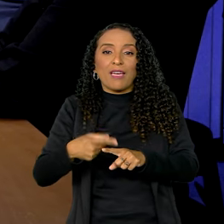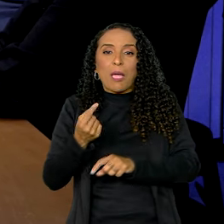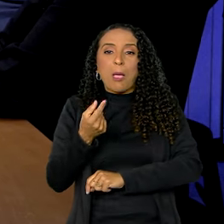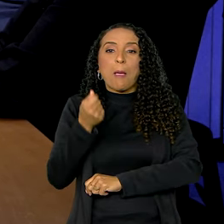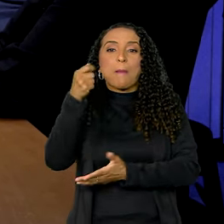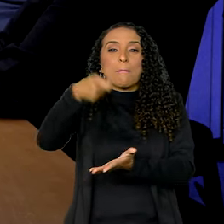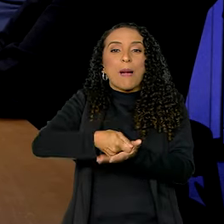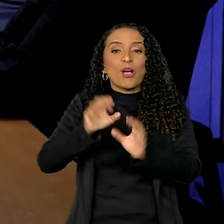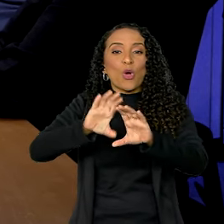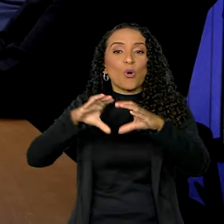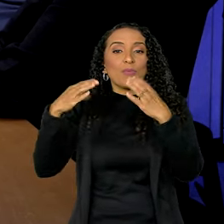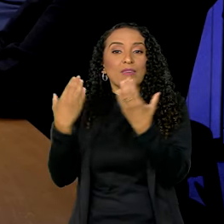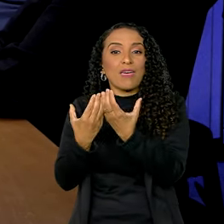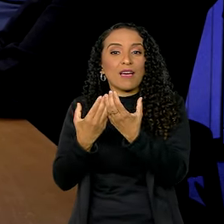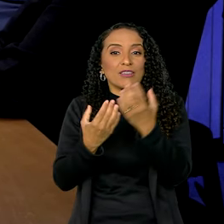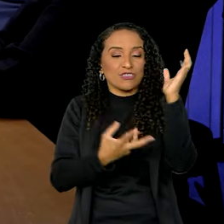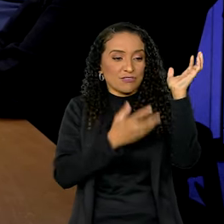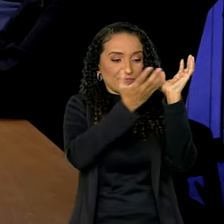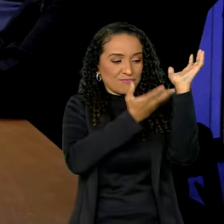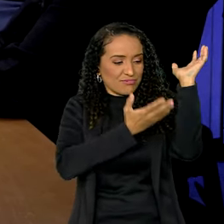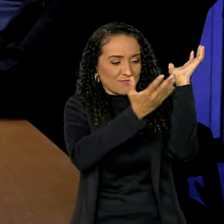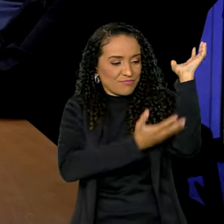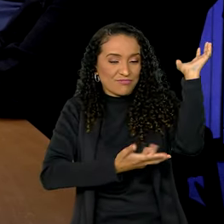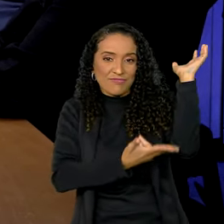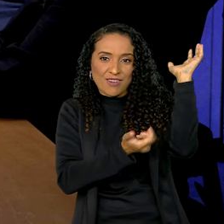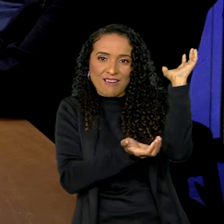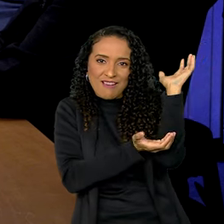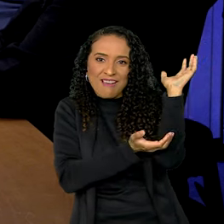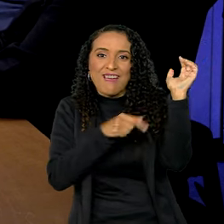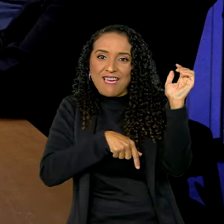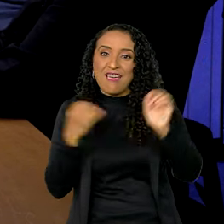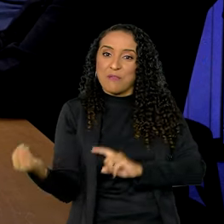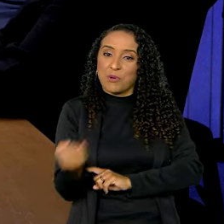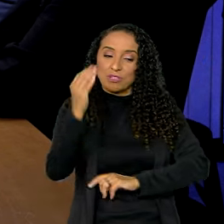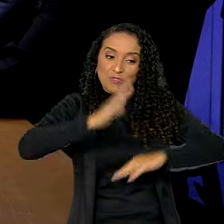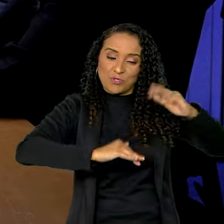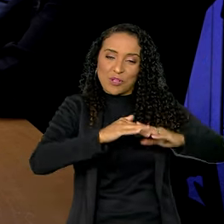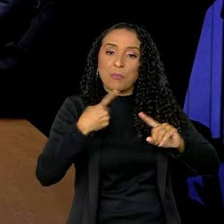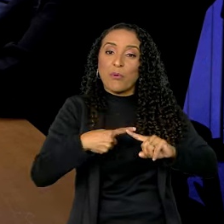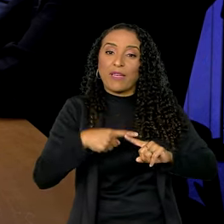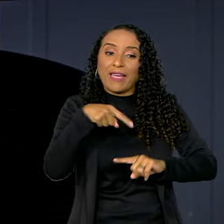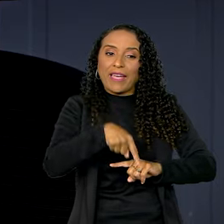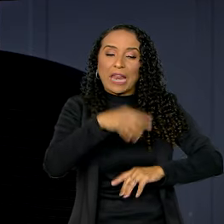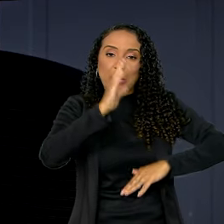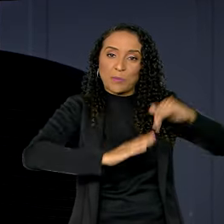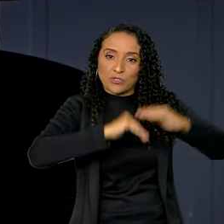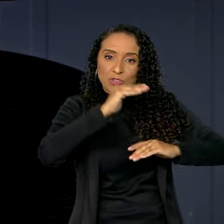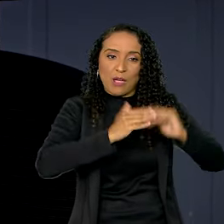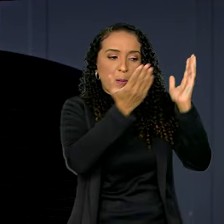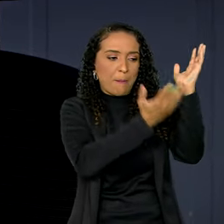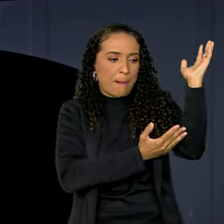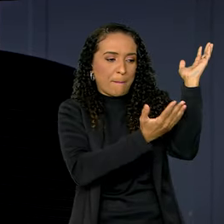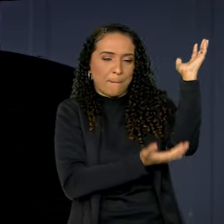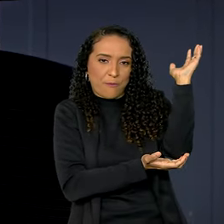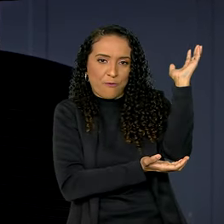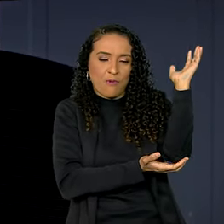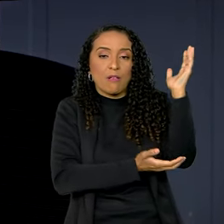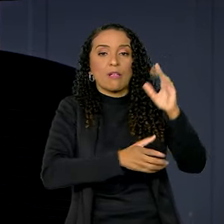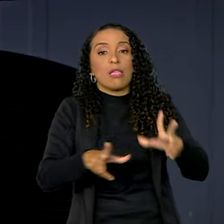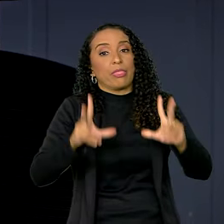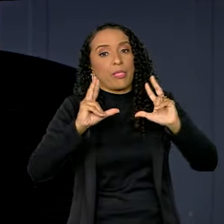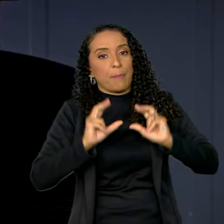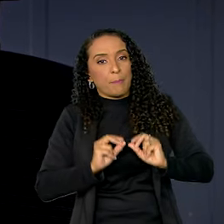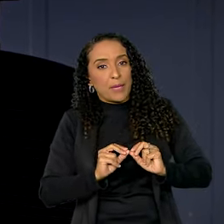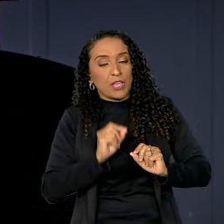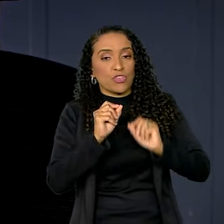remunera as comunidades extrativistas isso é muito importante porque o extrativista ele depende da floresta para conseguir seu